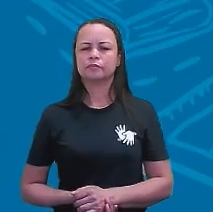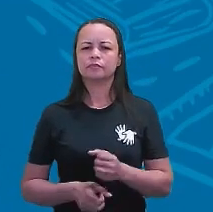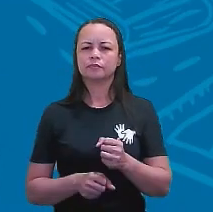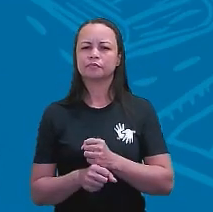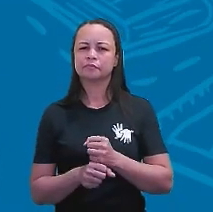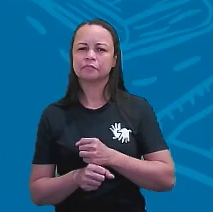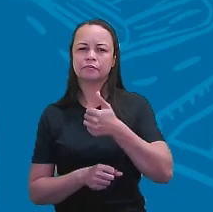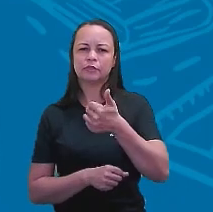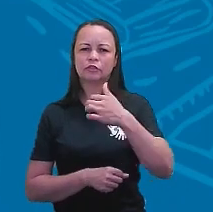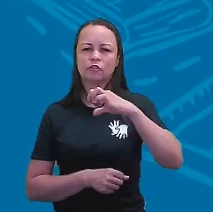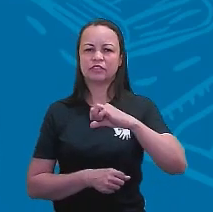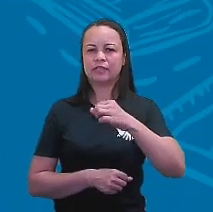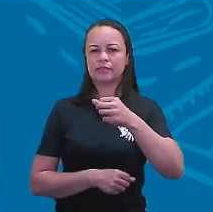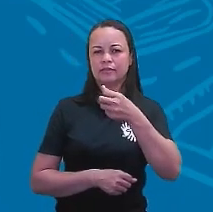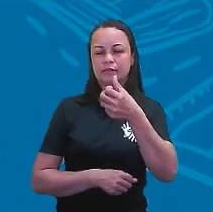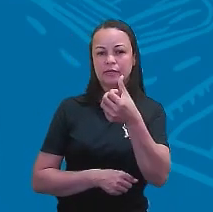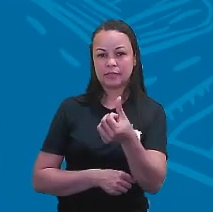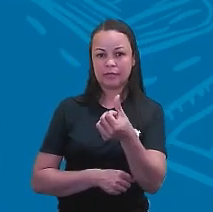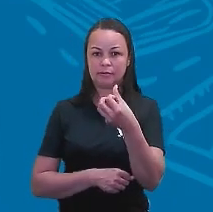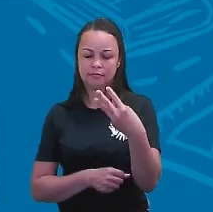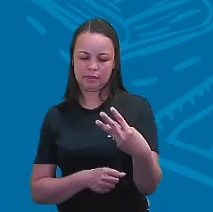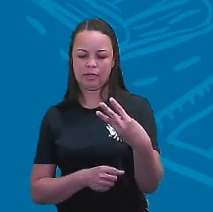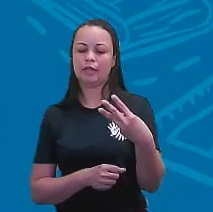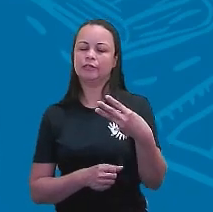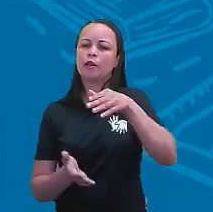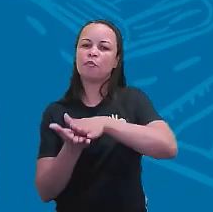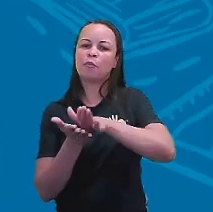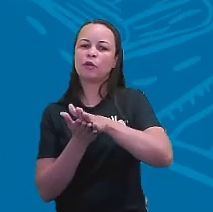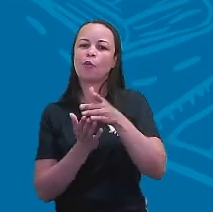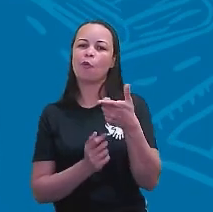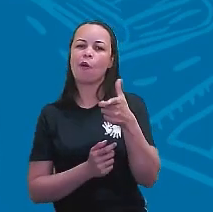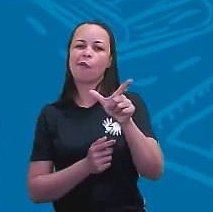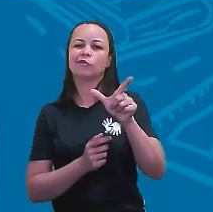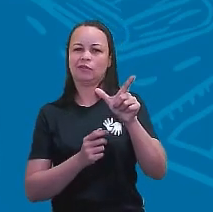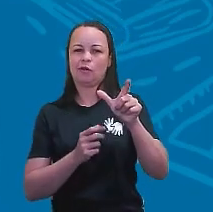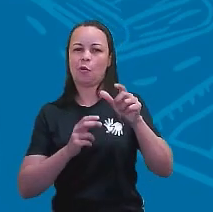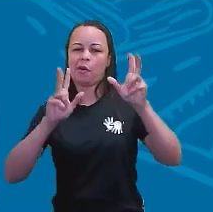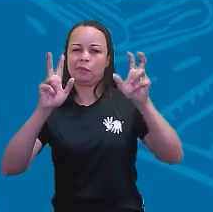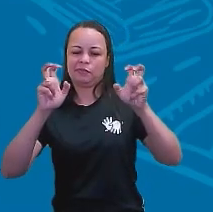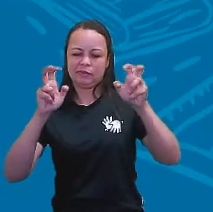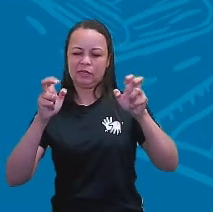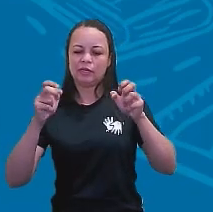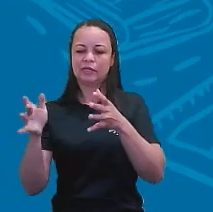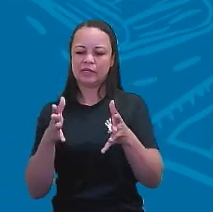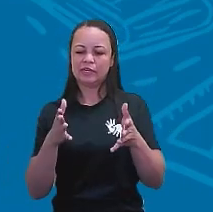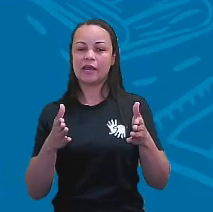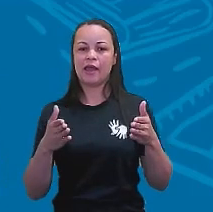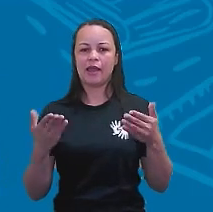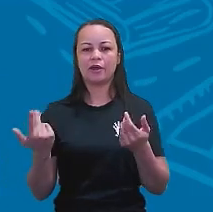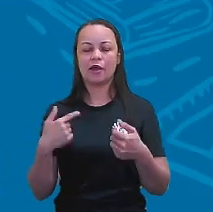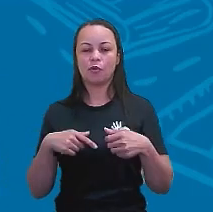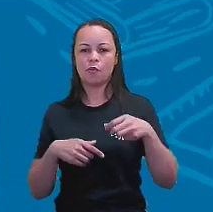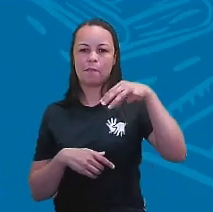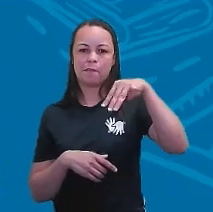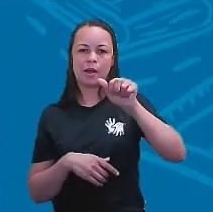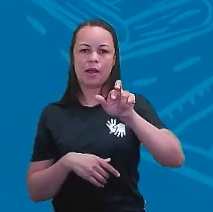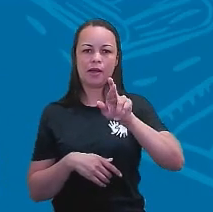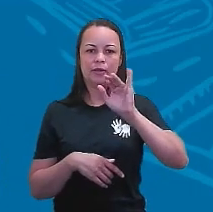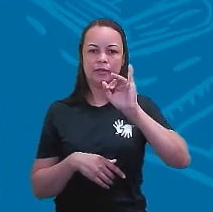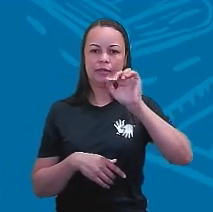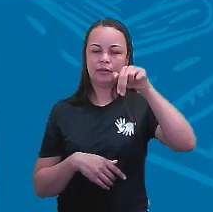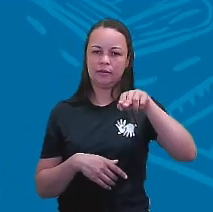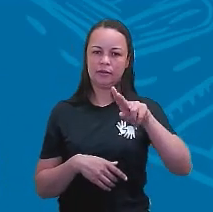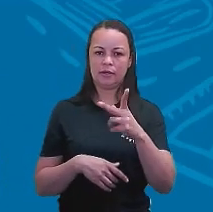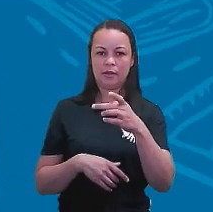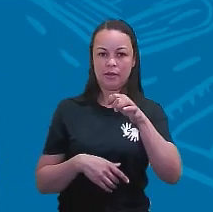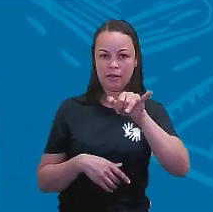63 foi um ano em que publica outra obra. E aí é Marinheiro de Pedra, Viagem. Nós temos também A Idade